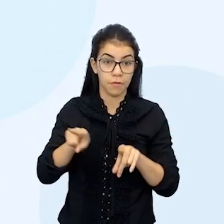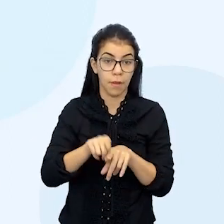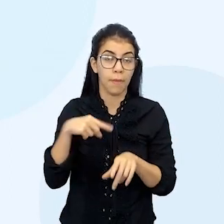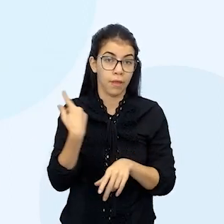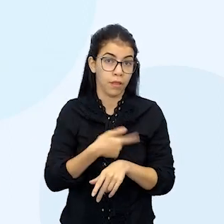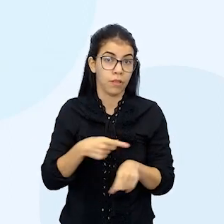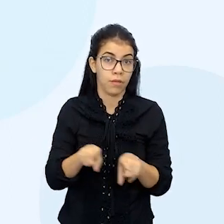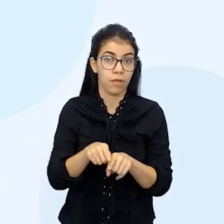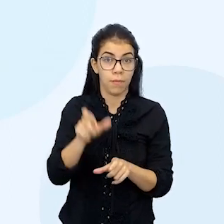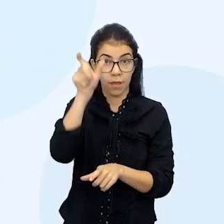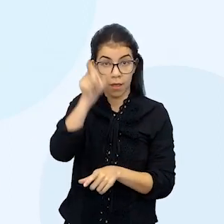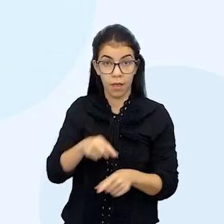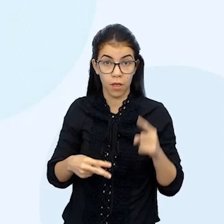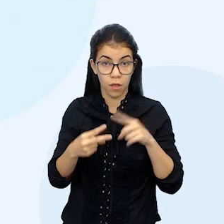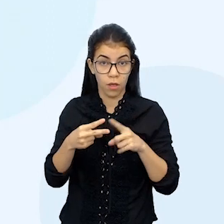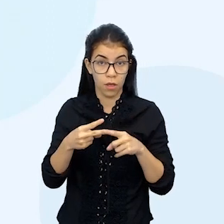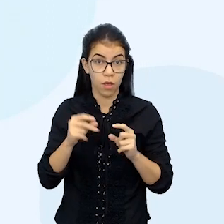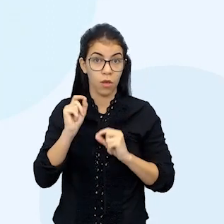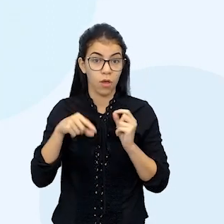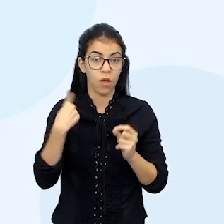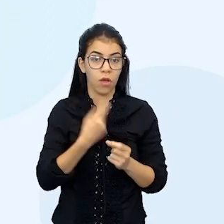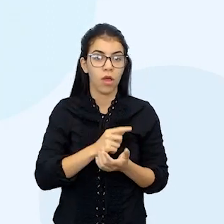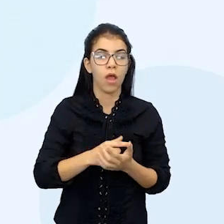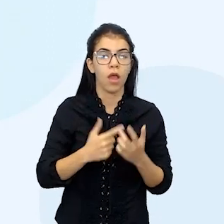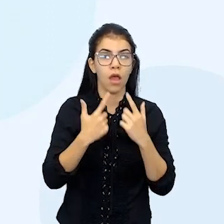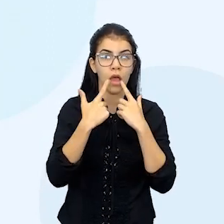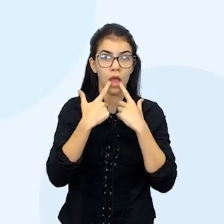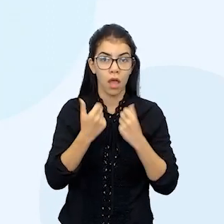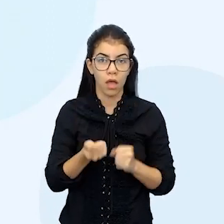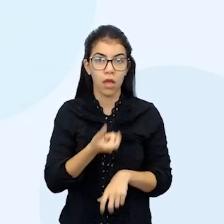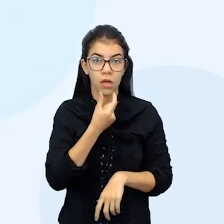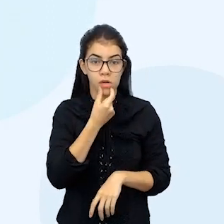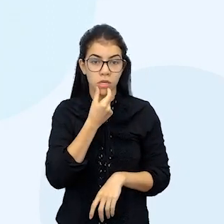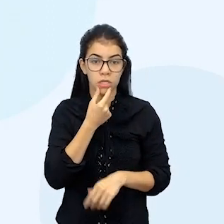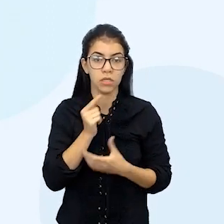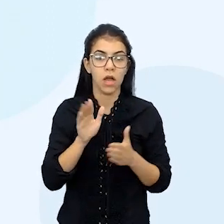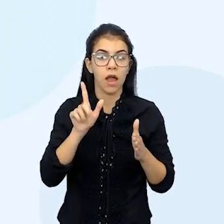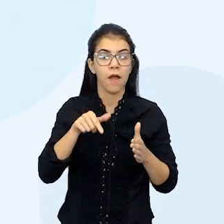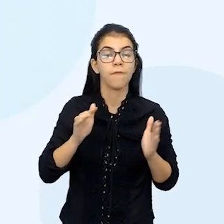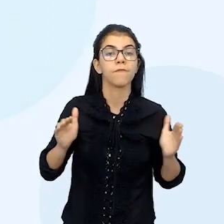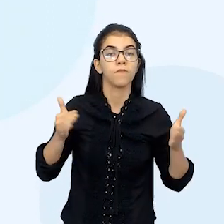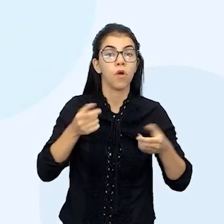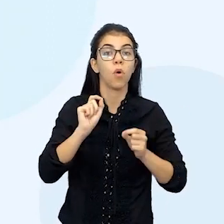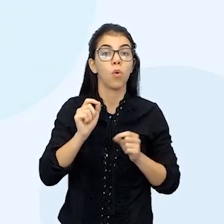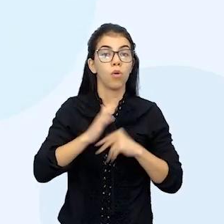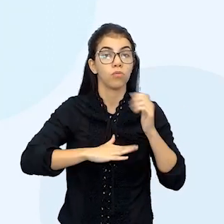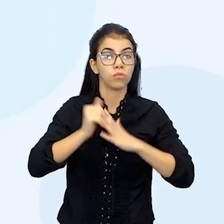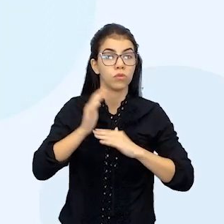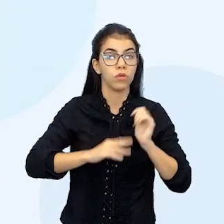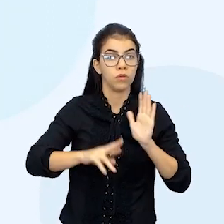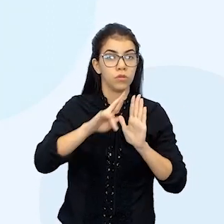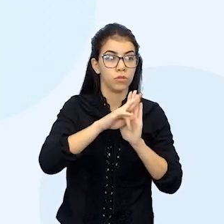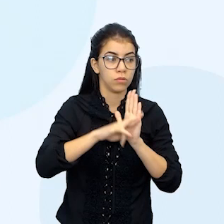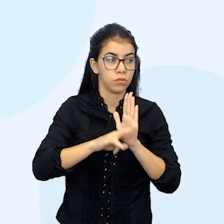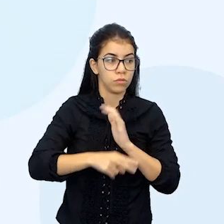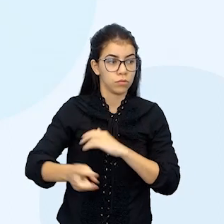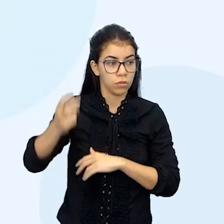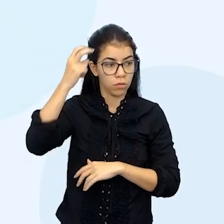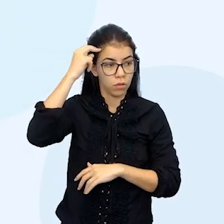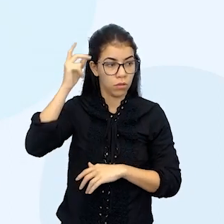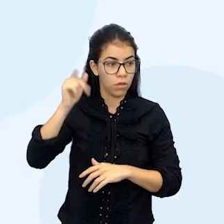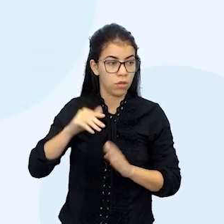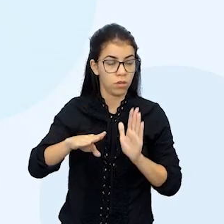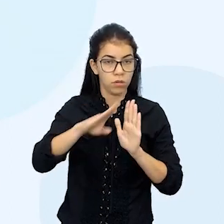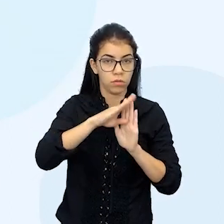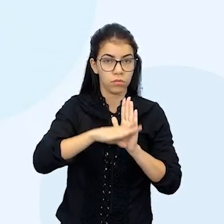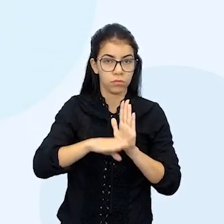Então, na segunda coluna teremos o componente de língua inglesa, que focaremos construir o repertório cultural por meio do